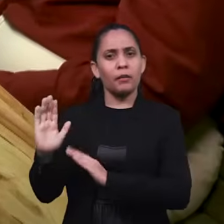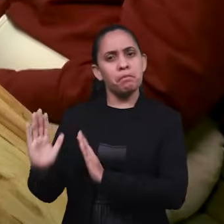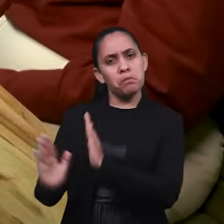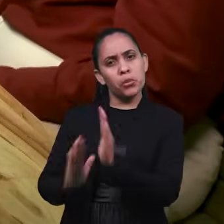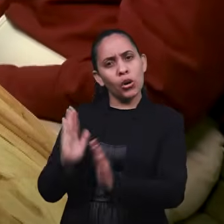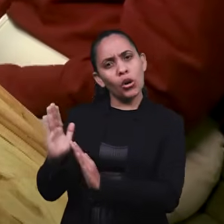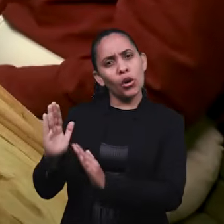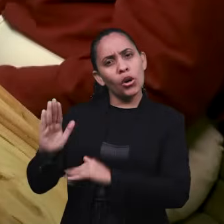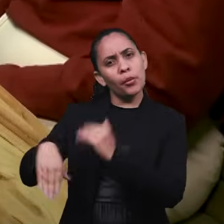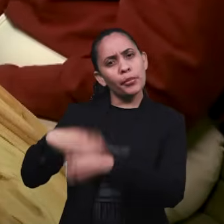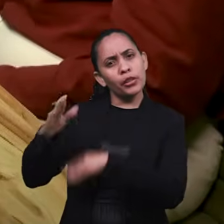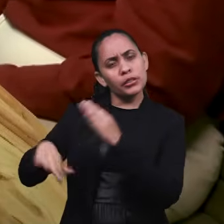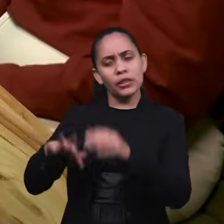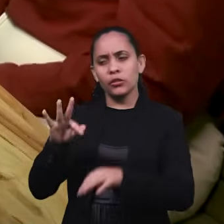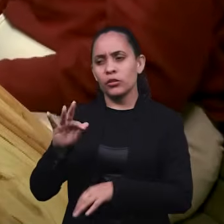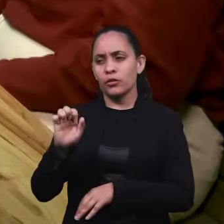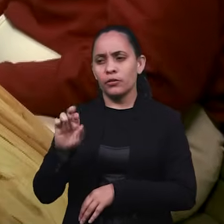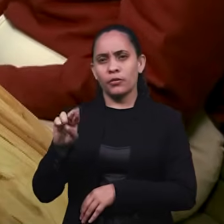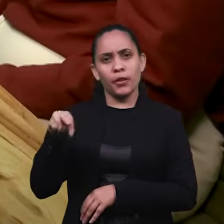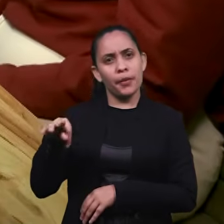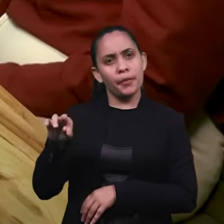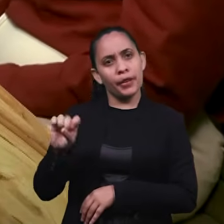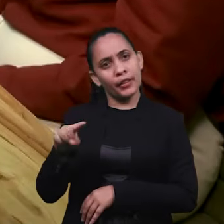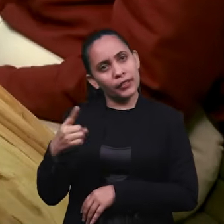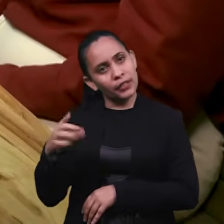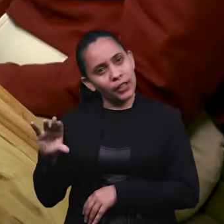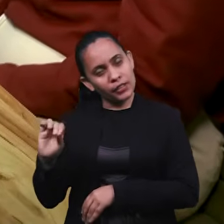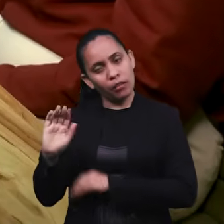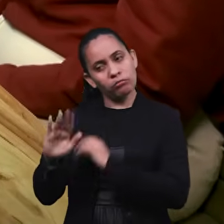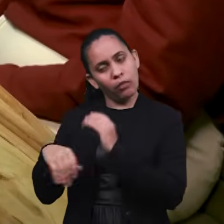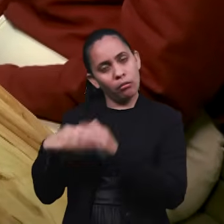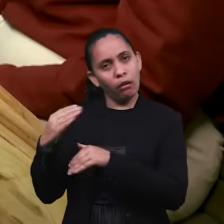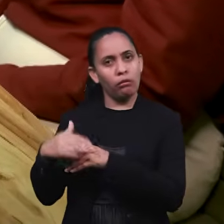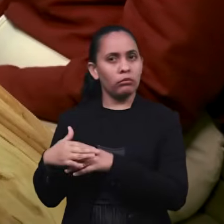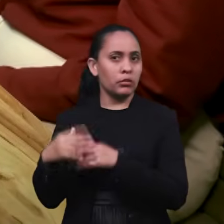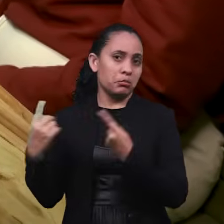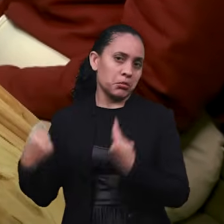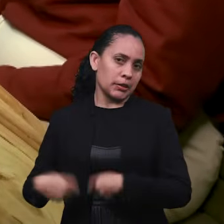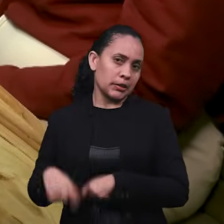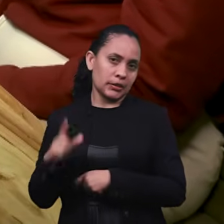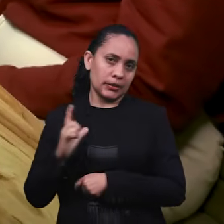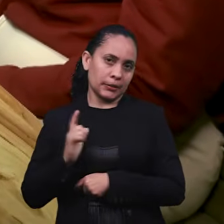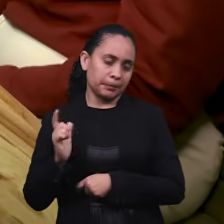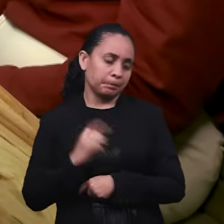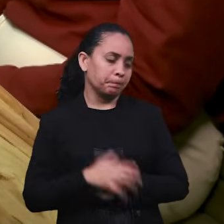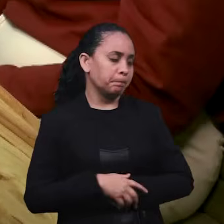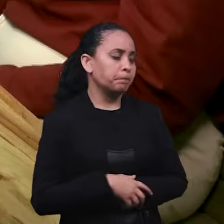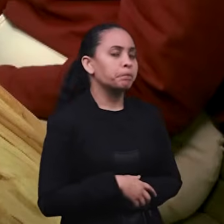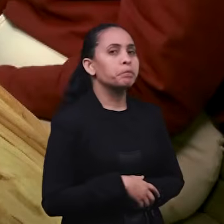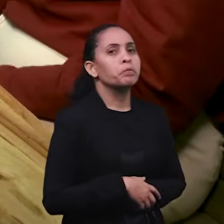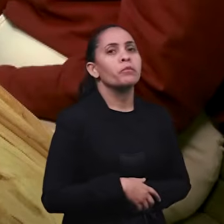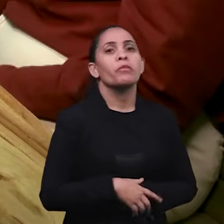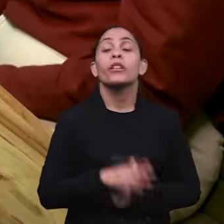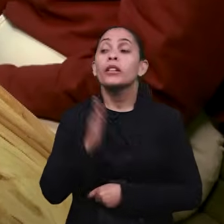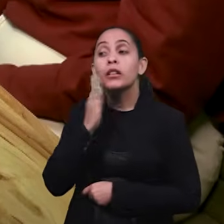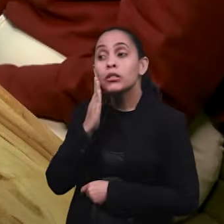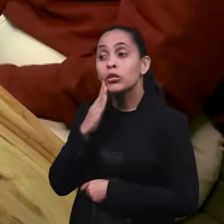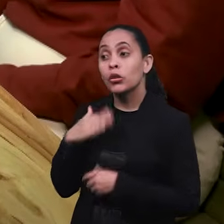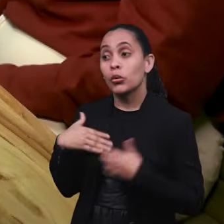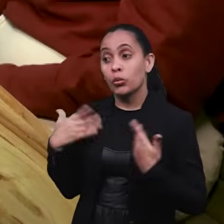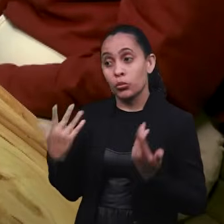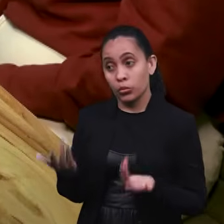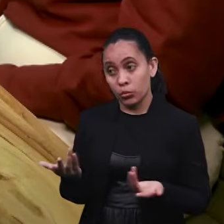fermentação. A fermentação que existe já no processo. Exato, não tem como. Não tem como, entendeu? Entendi. E